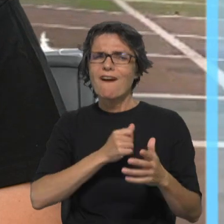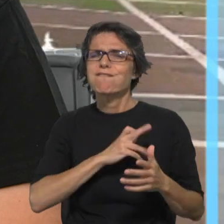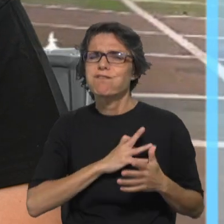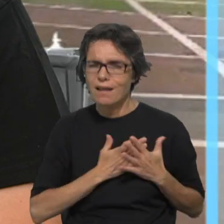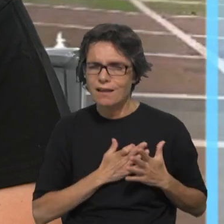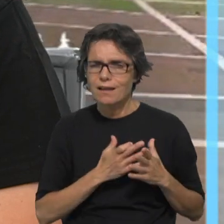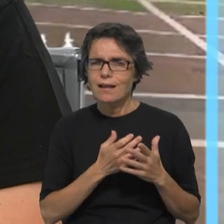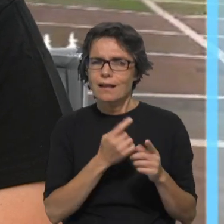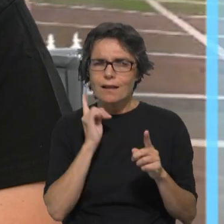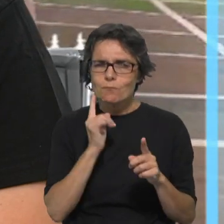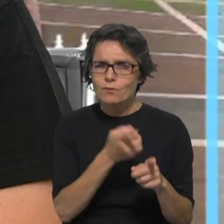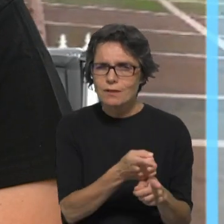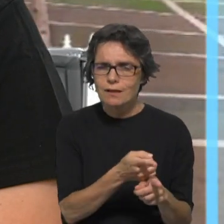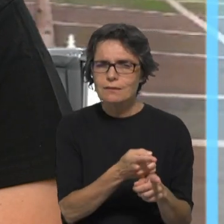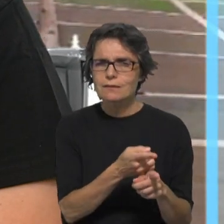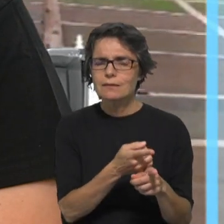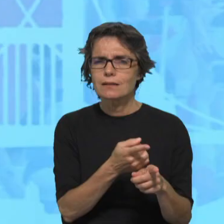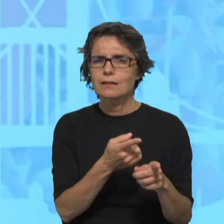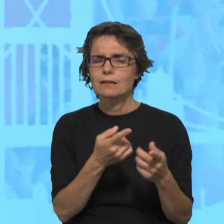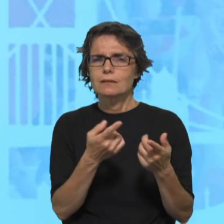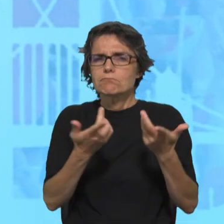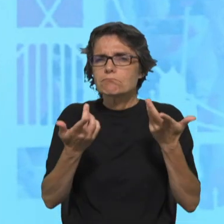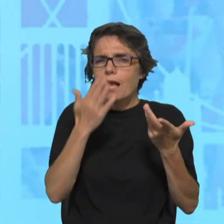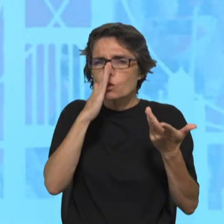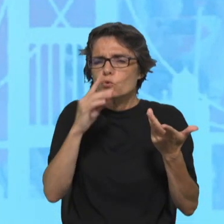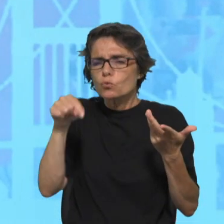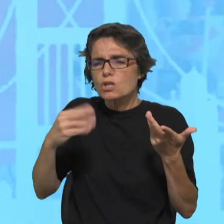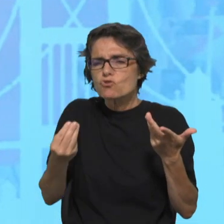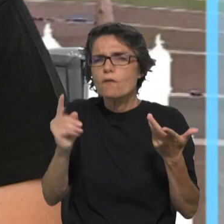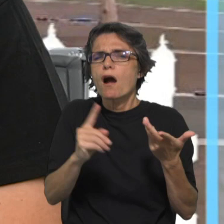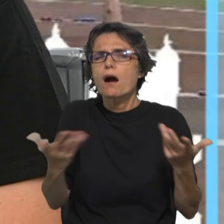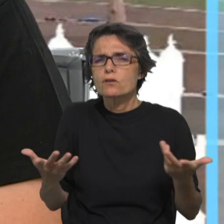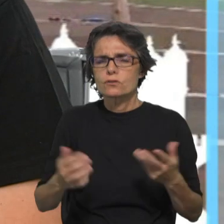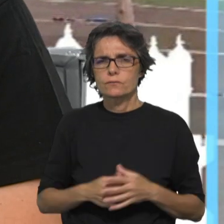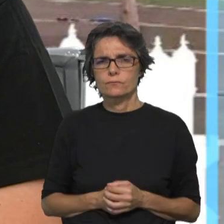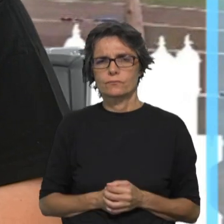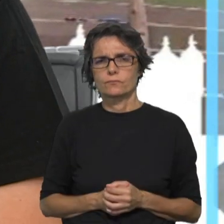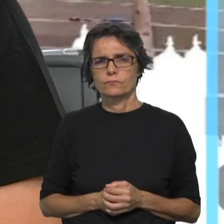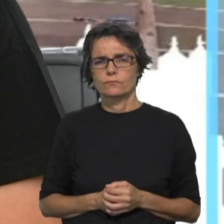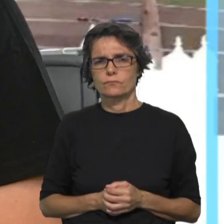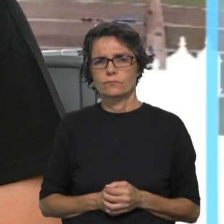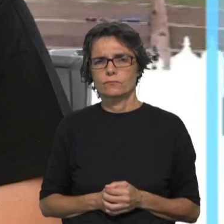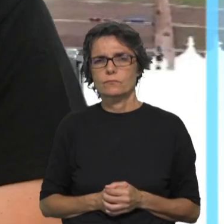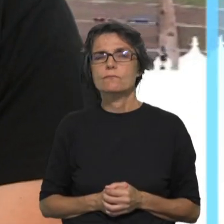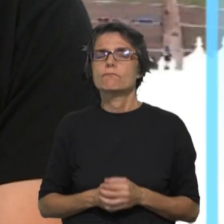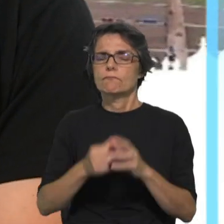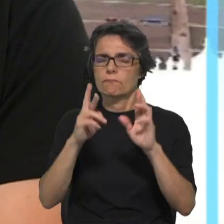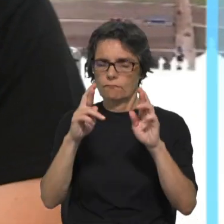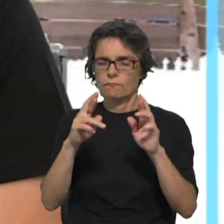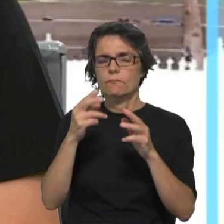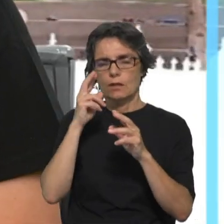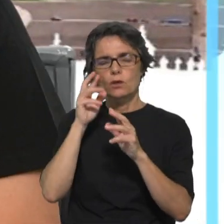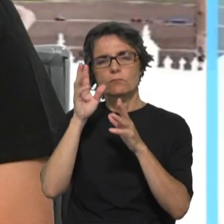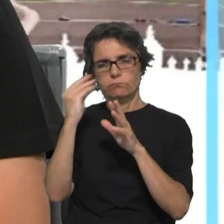valorizar tudo isto, mas também olha com esperança esta atitude dos jovens de hoje? Eu olho, acima de tudo, com esperança. Acho que temos que